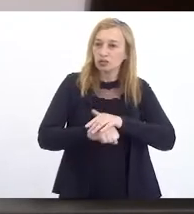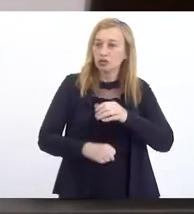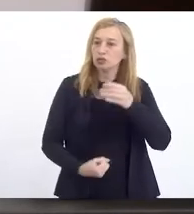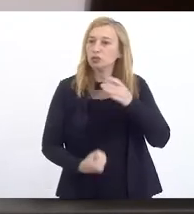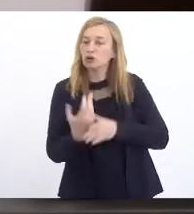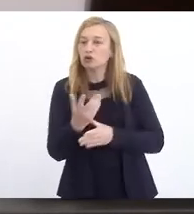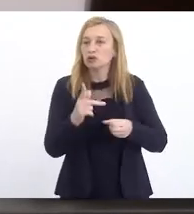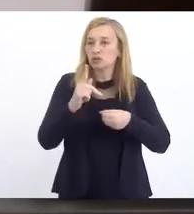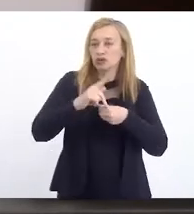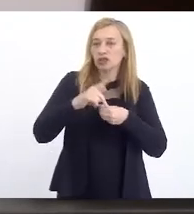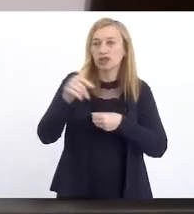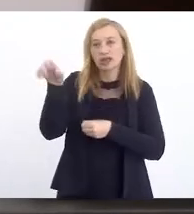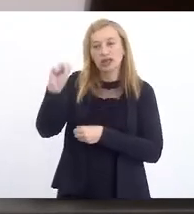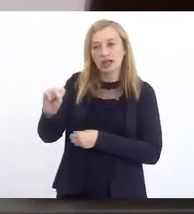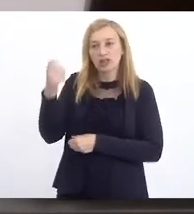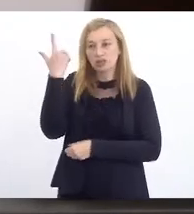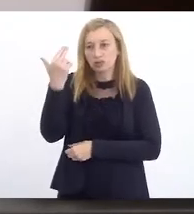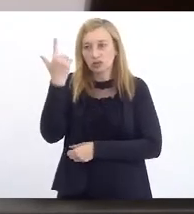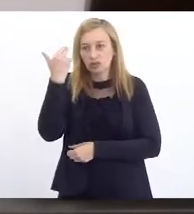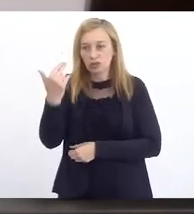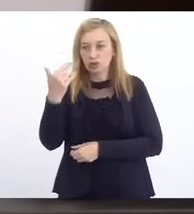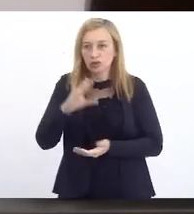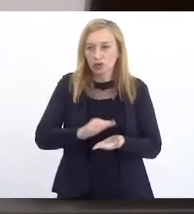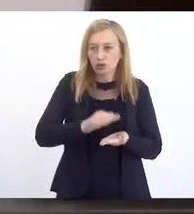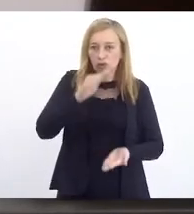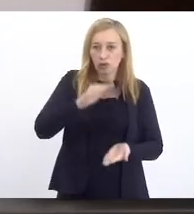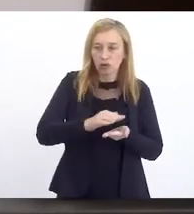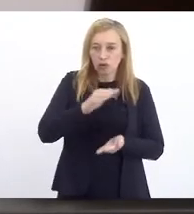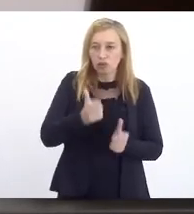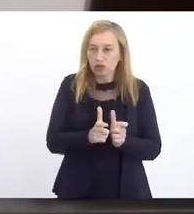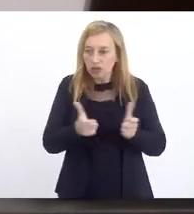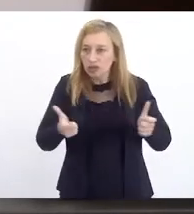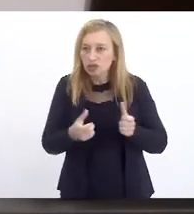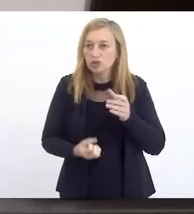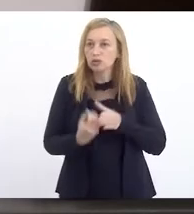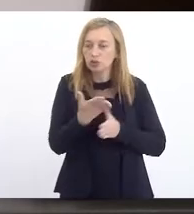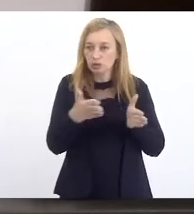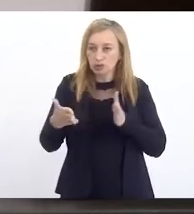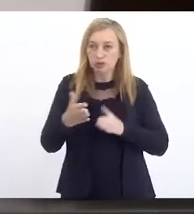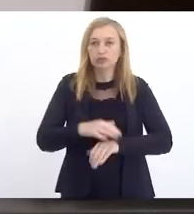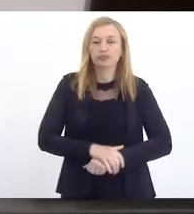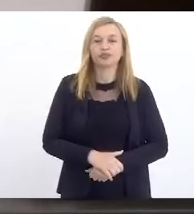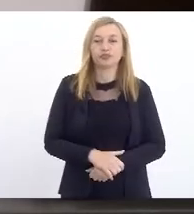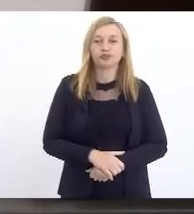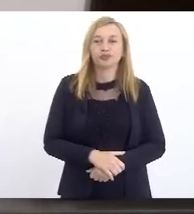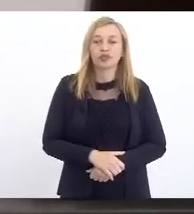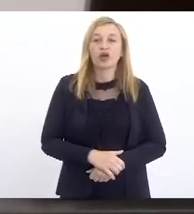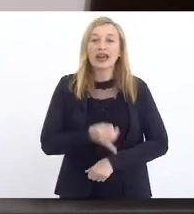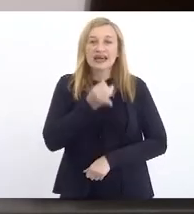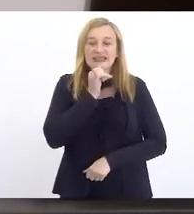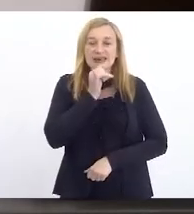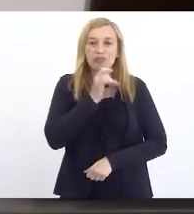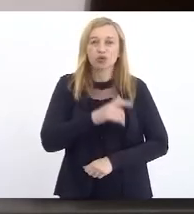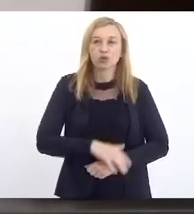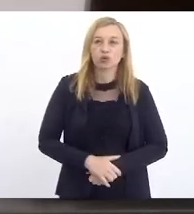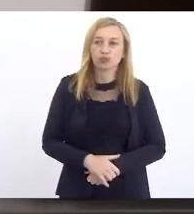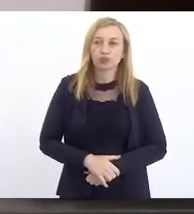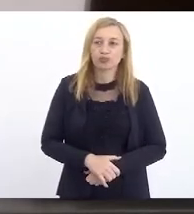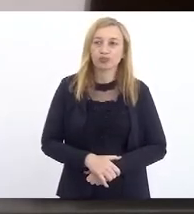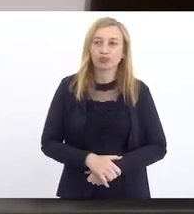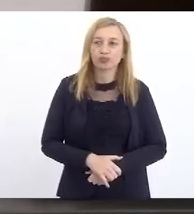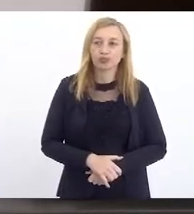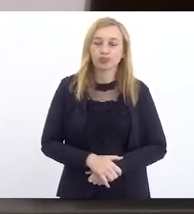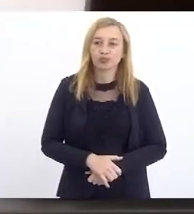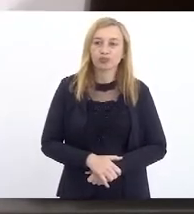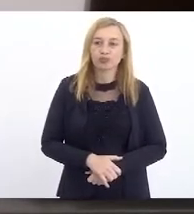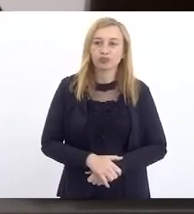de petróleo e gás natural, no caso de grande volume de produção ou grande rentabilidade. Então, vou dar aqui um exemplo, que